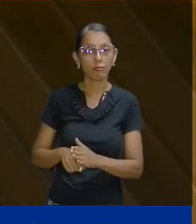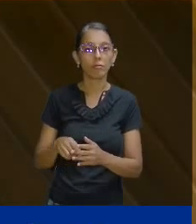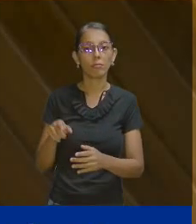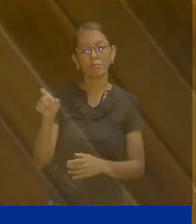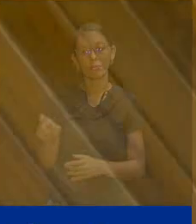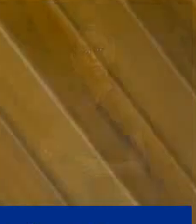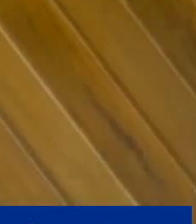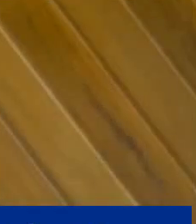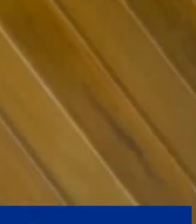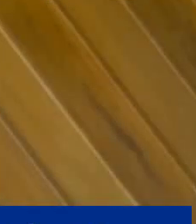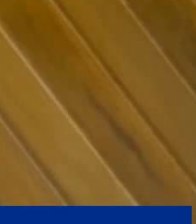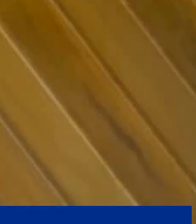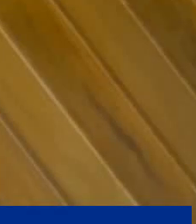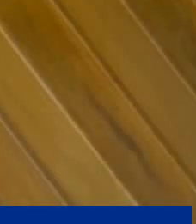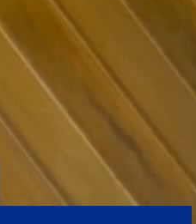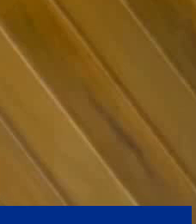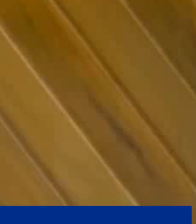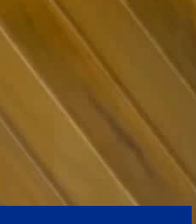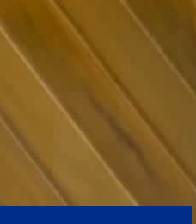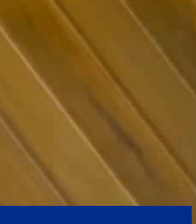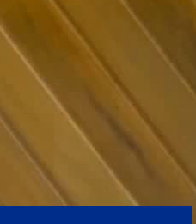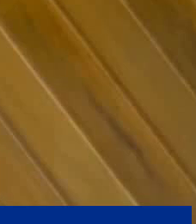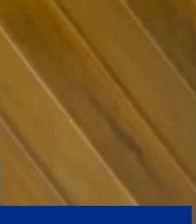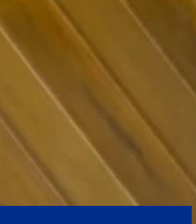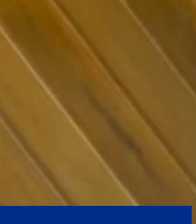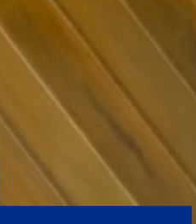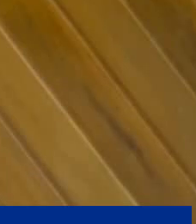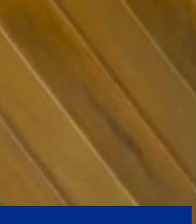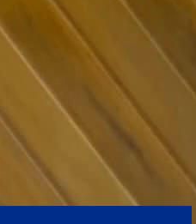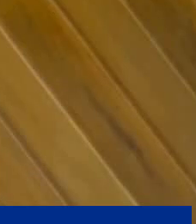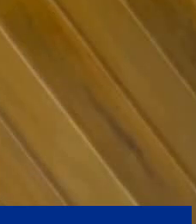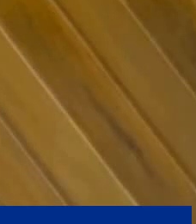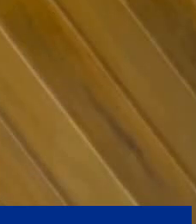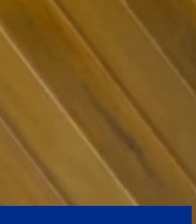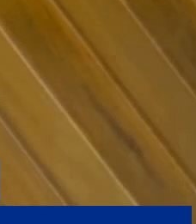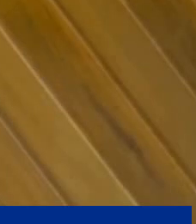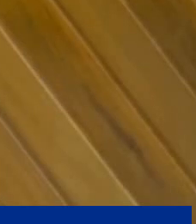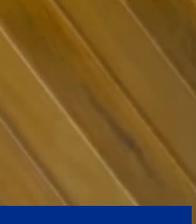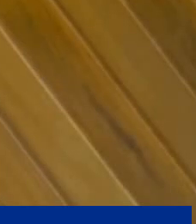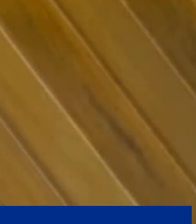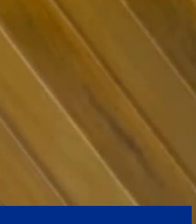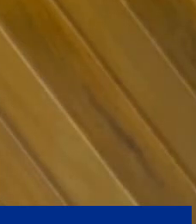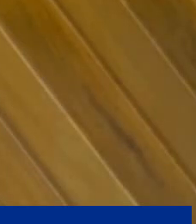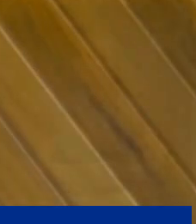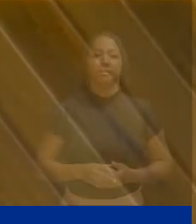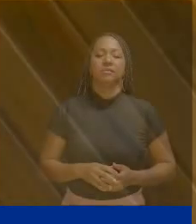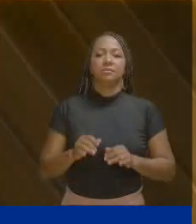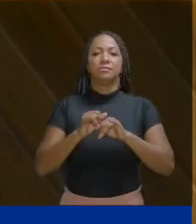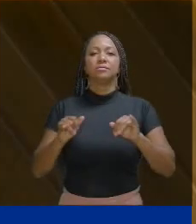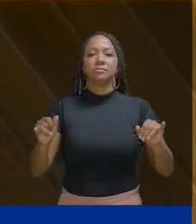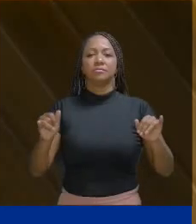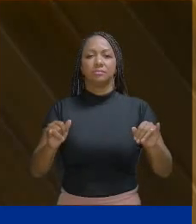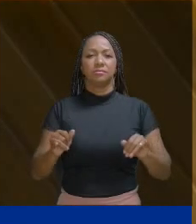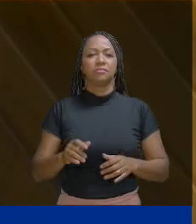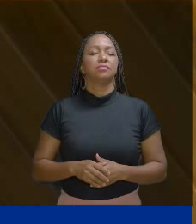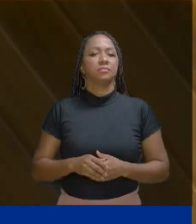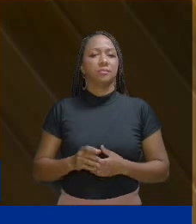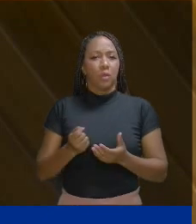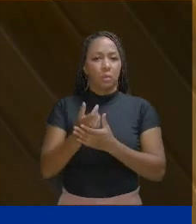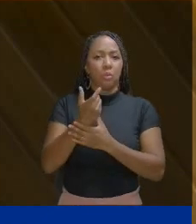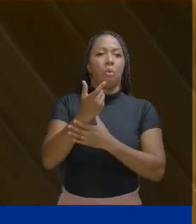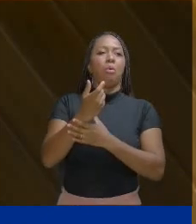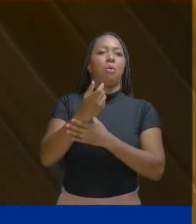Manajás Cardoso e Júlio César da Silva Nascimento. Os fatos centrais dizem respeito à alegada compra